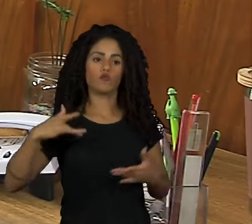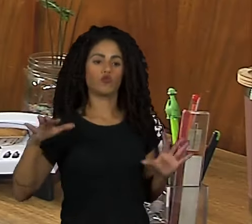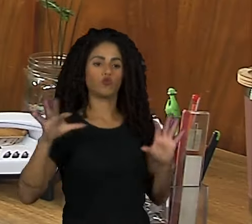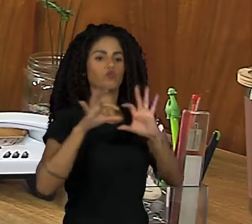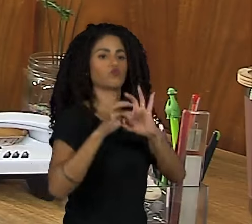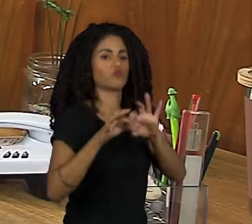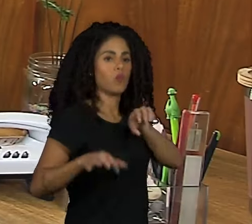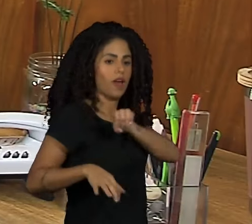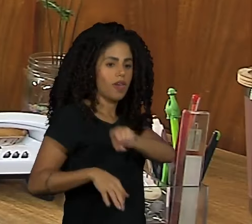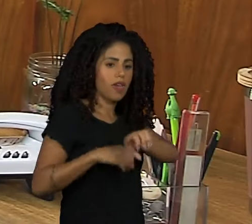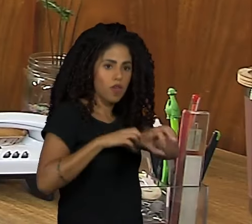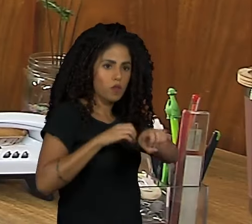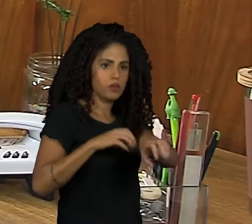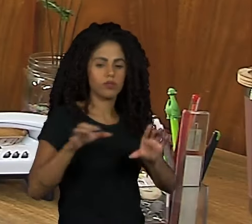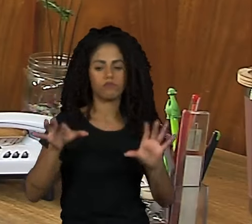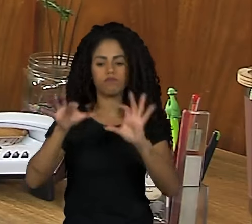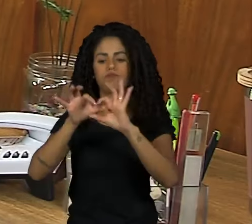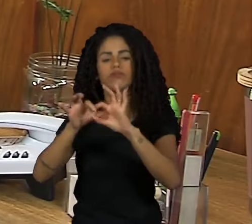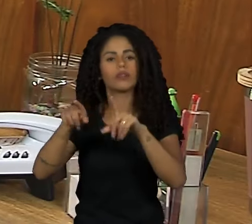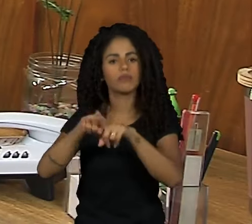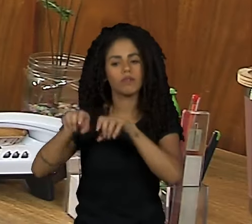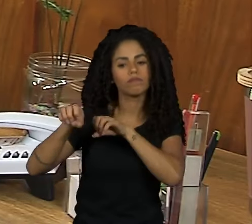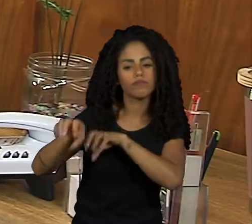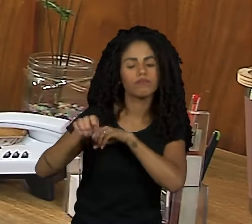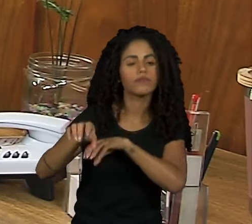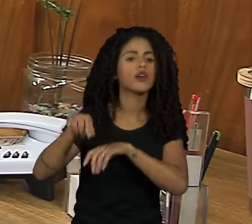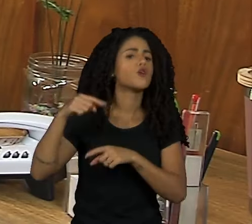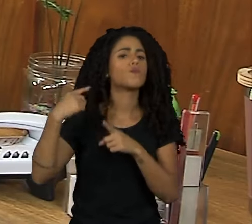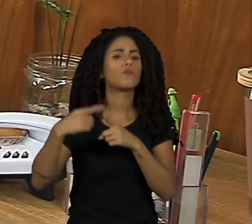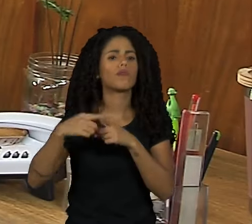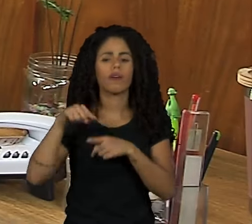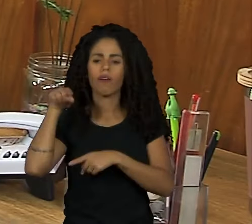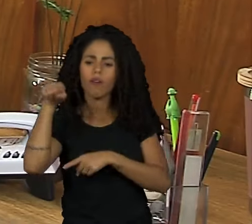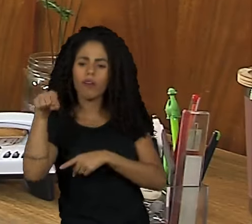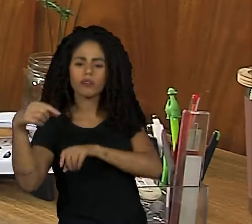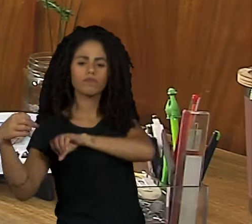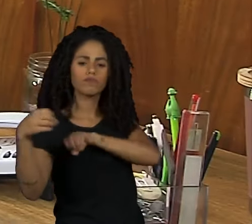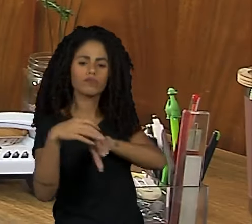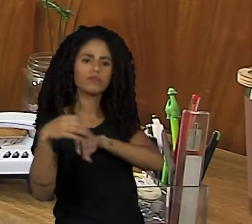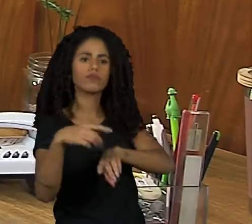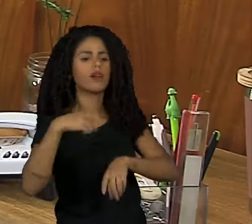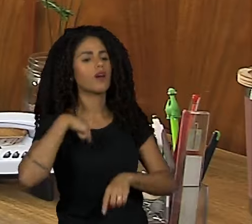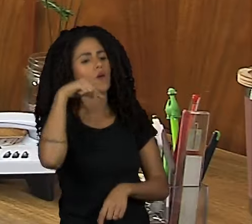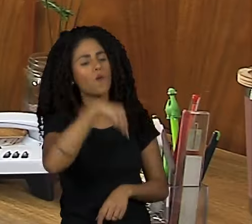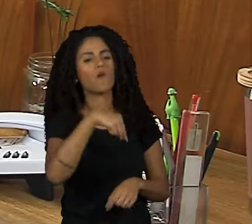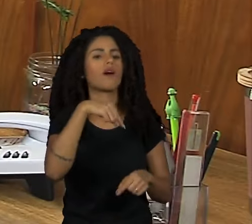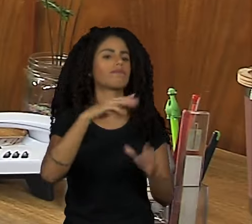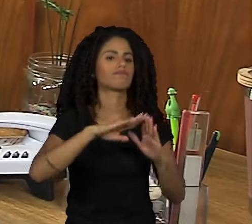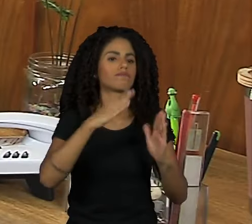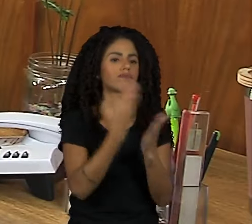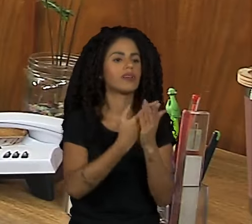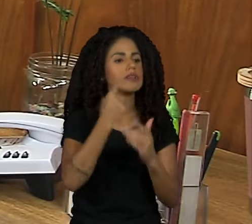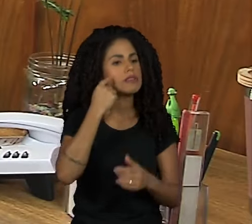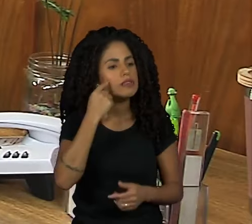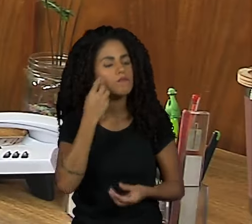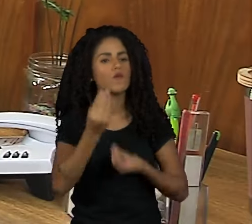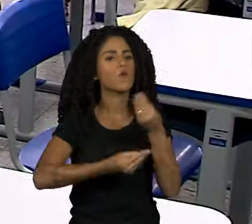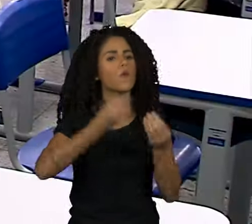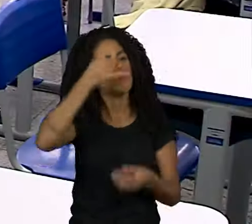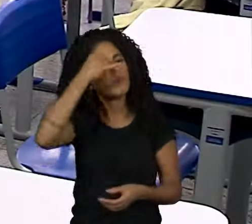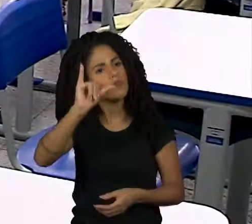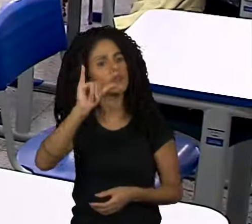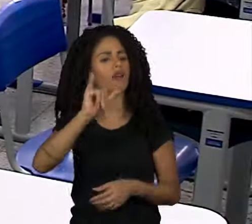educação, e temos a orientação deles, porque às vezes a gente também pode se colocar em risco, querendo proteger,